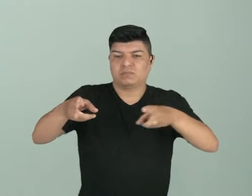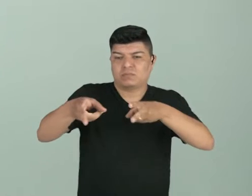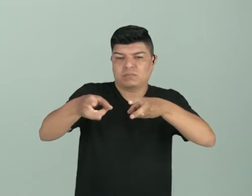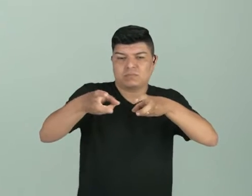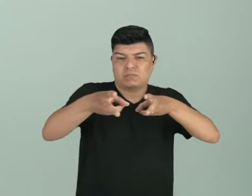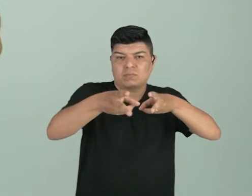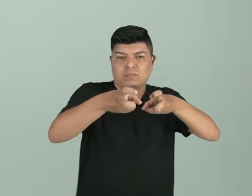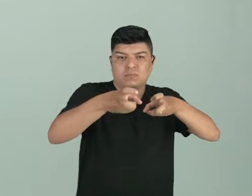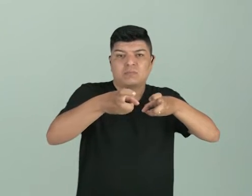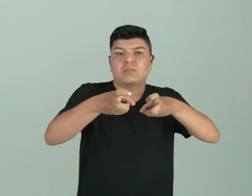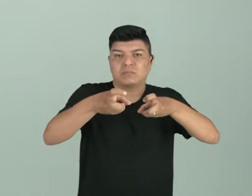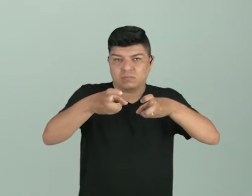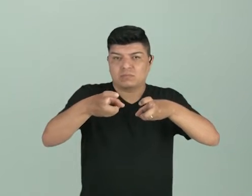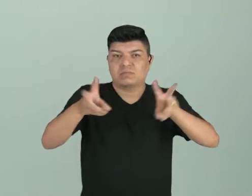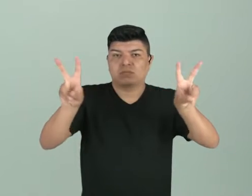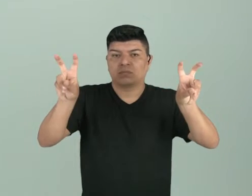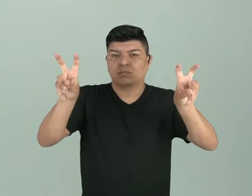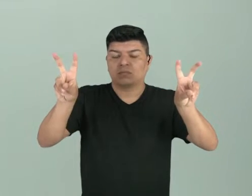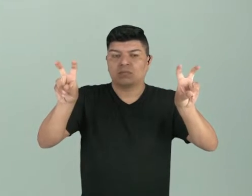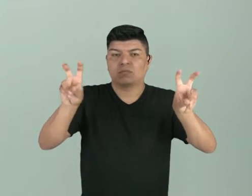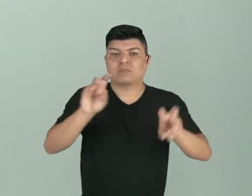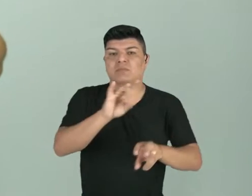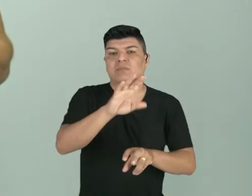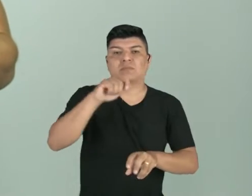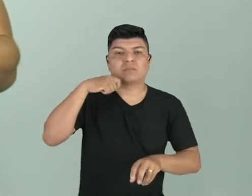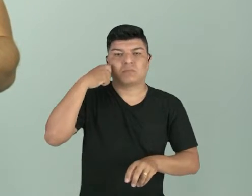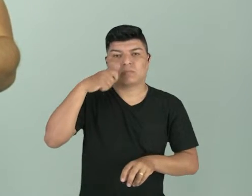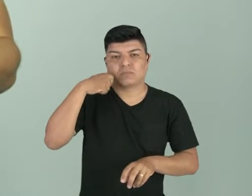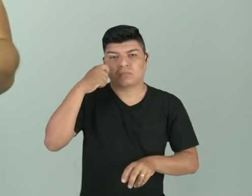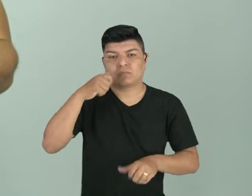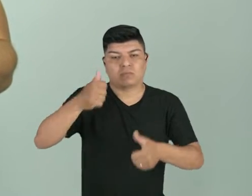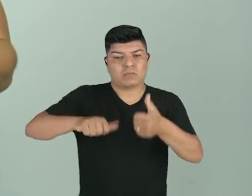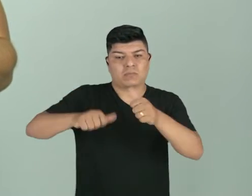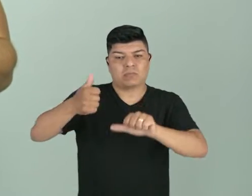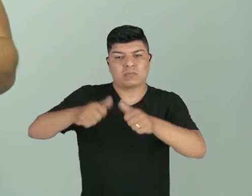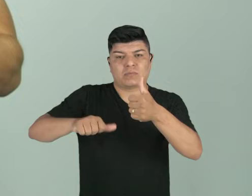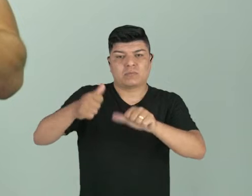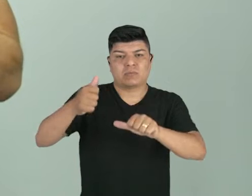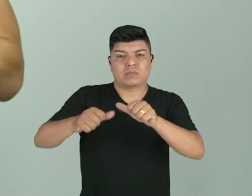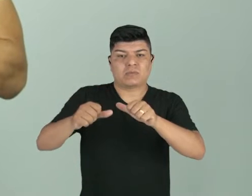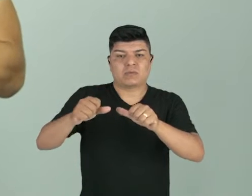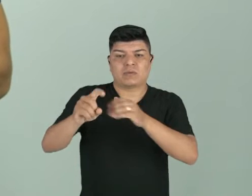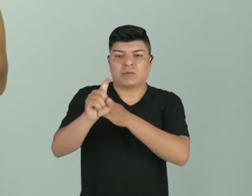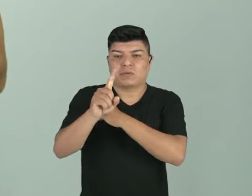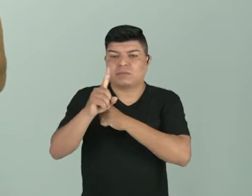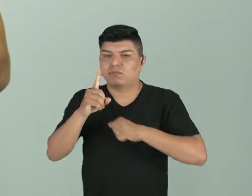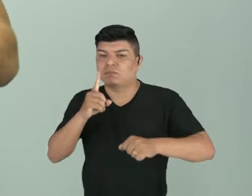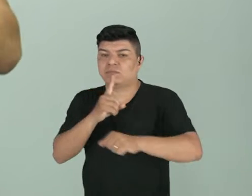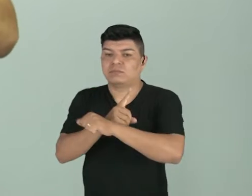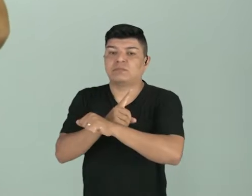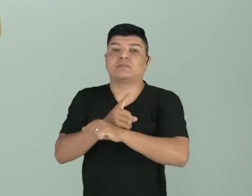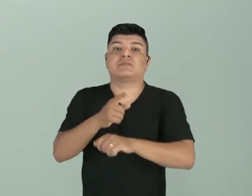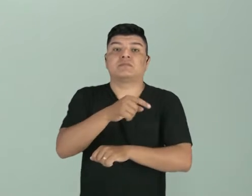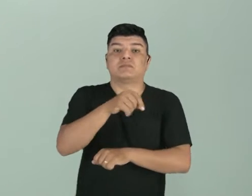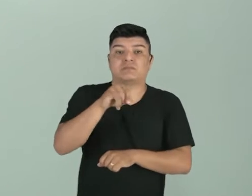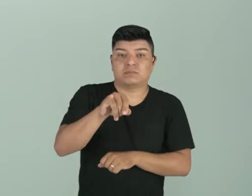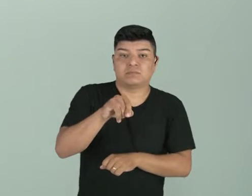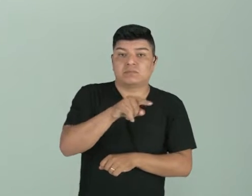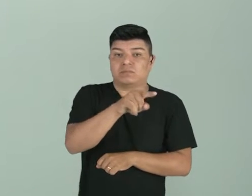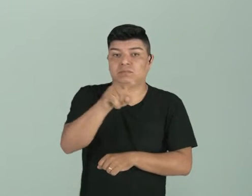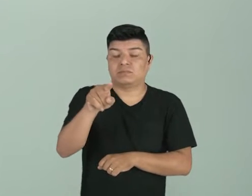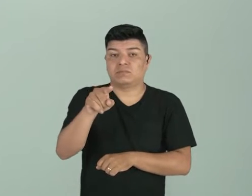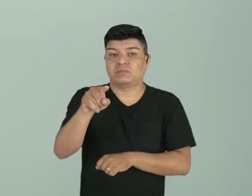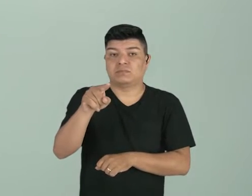concepções teóricas desses autores a respeito da análise social. É isso mesmo. Se